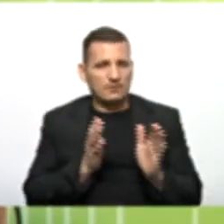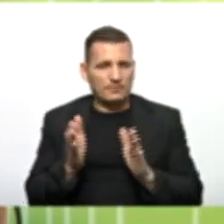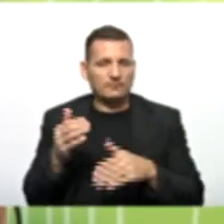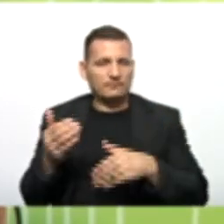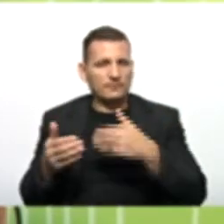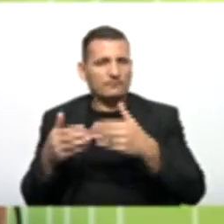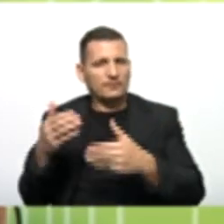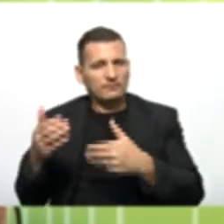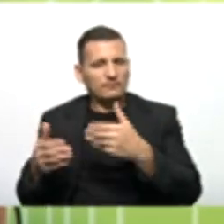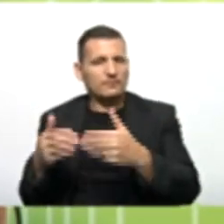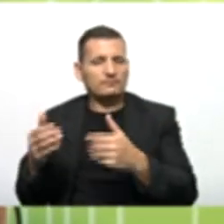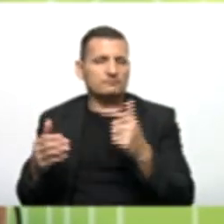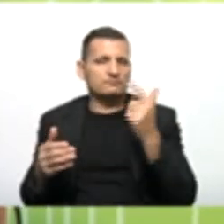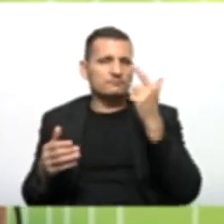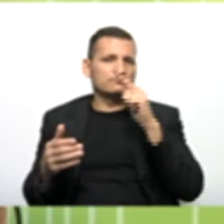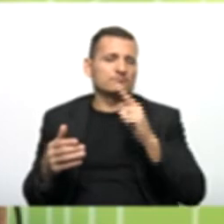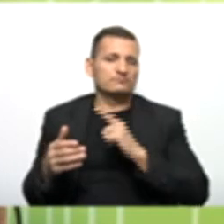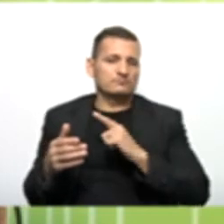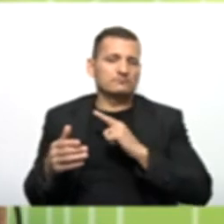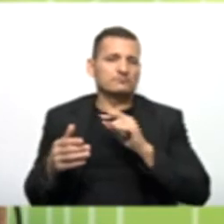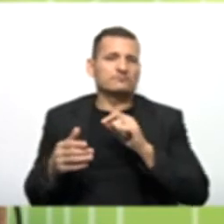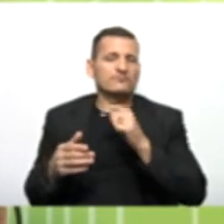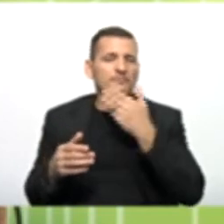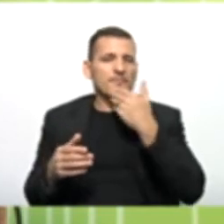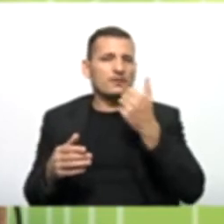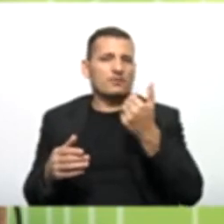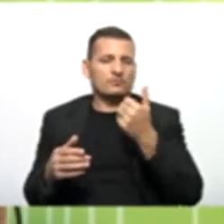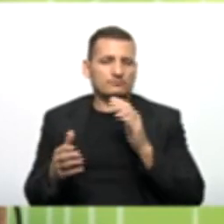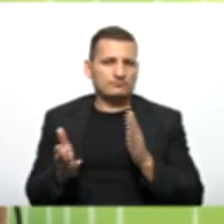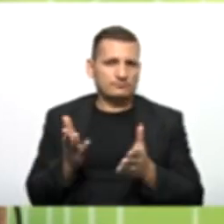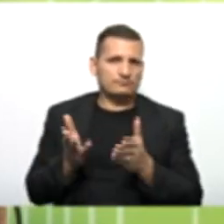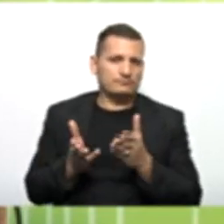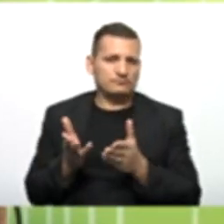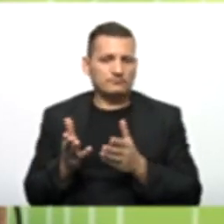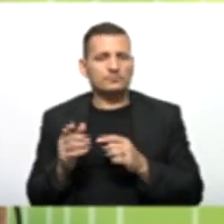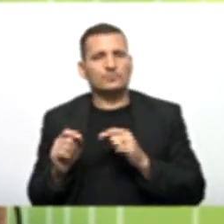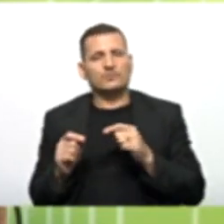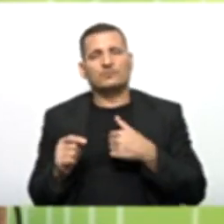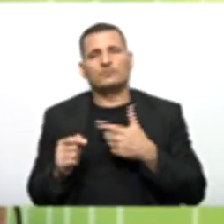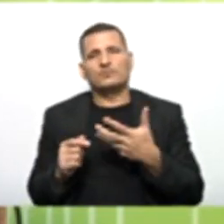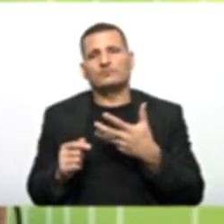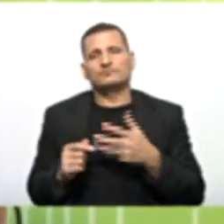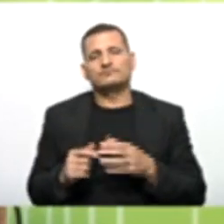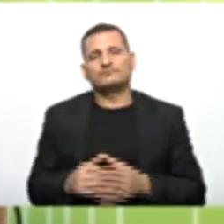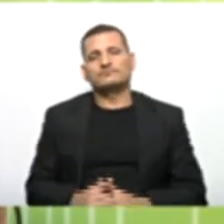aí eu consigo ter aí atendimentos melhores daquilo que eu pretendo alcançar.